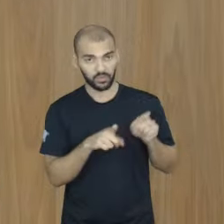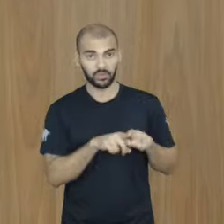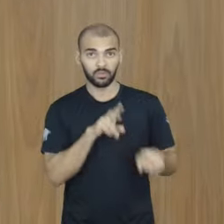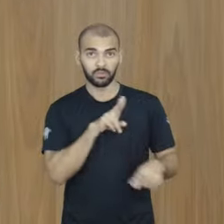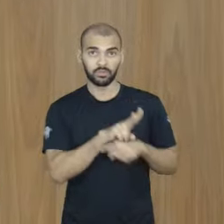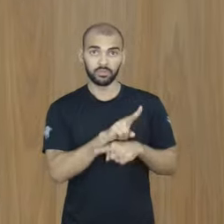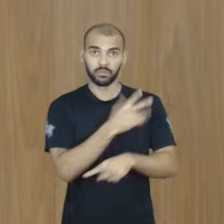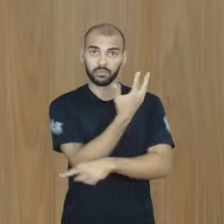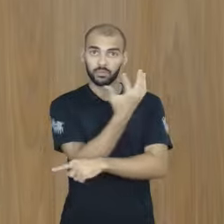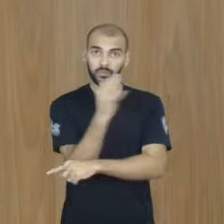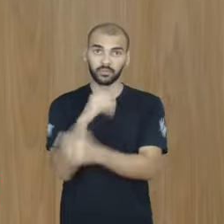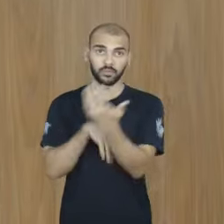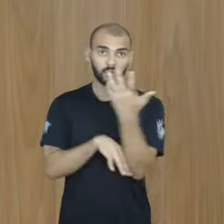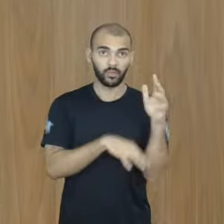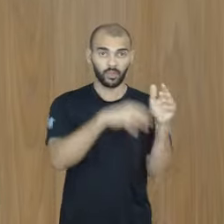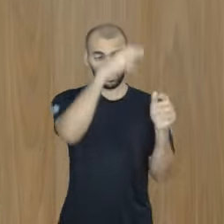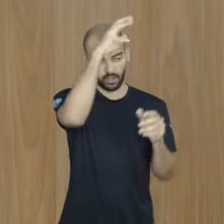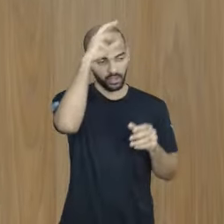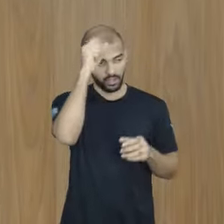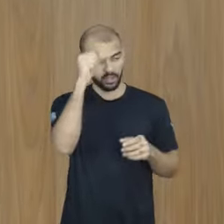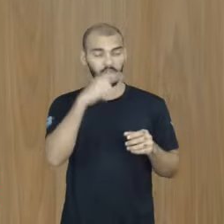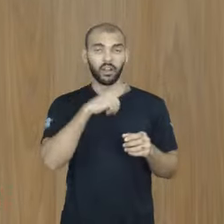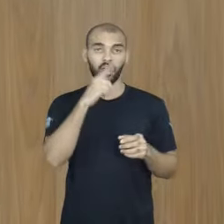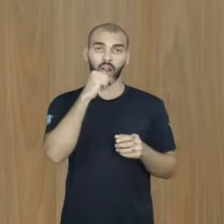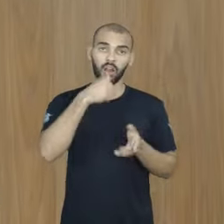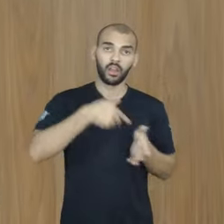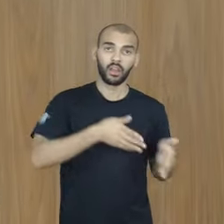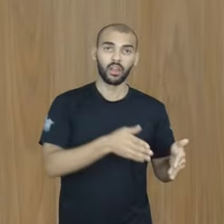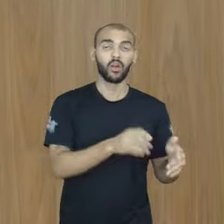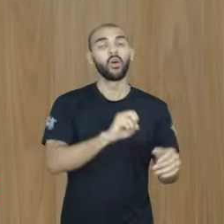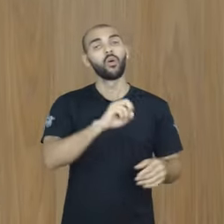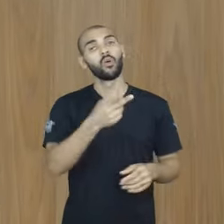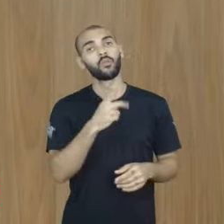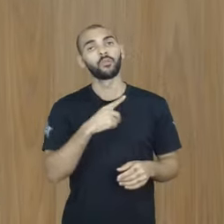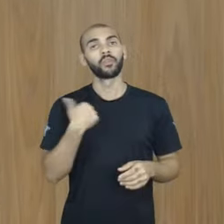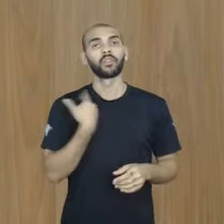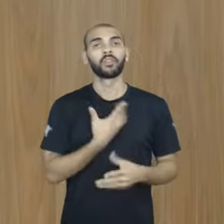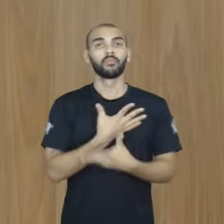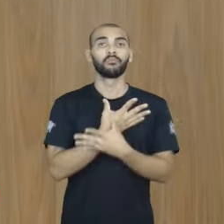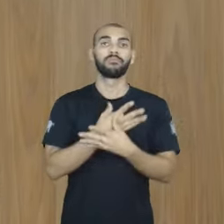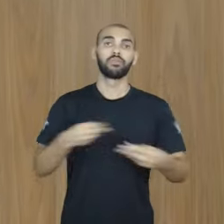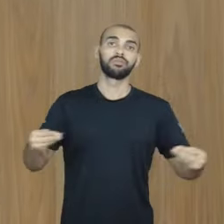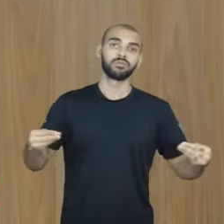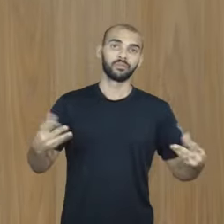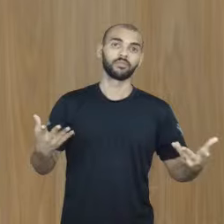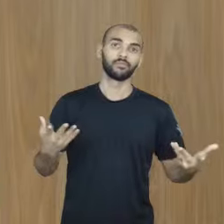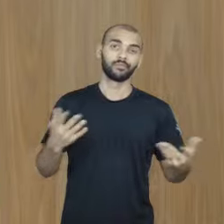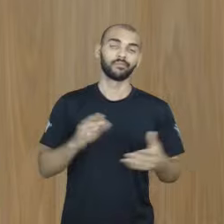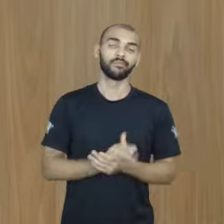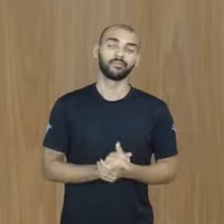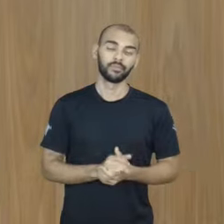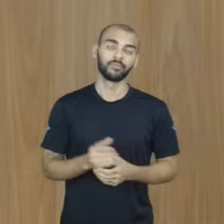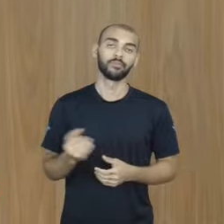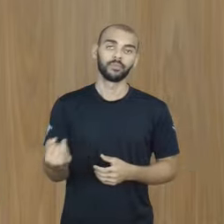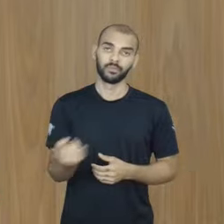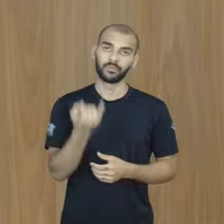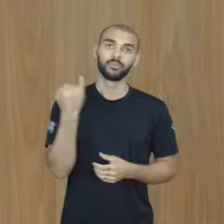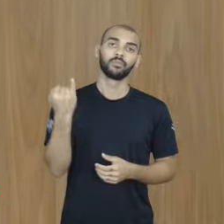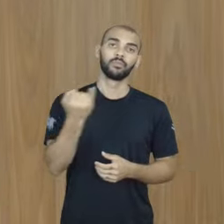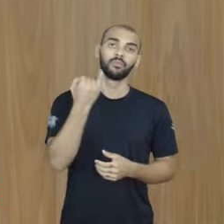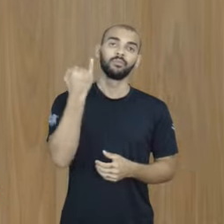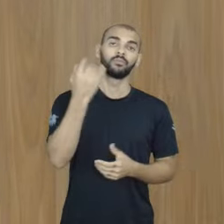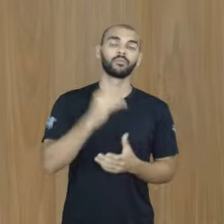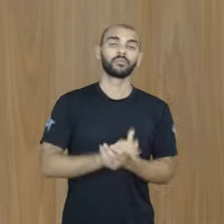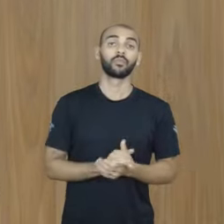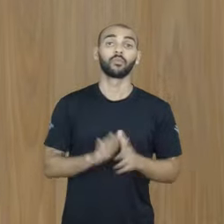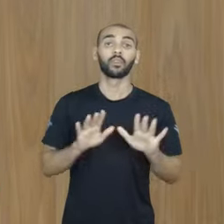da Amazônia, né? Florestas, rios, ou seremos varridos da face da terra. Não tem alternativa, diz aqui a Josi, e